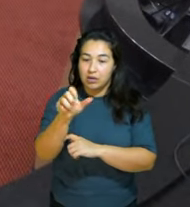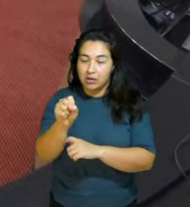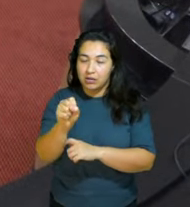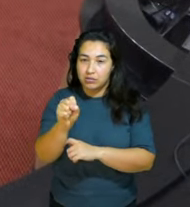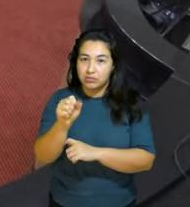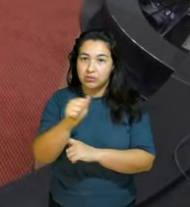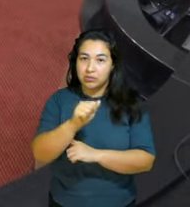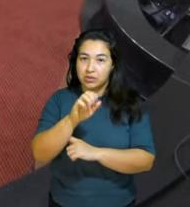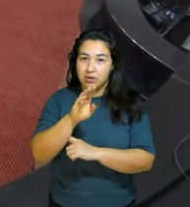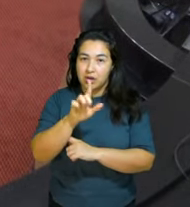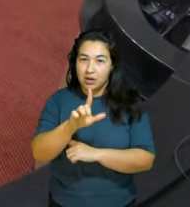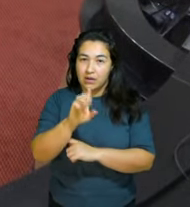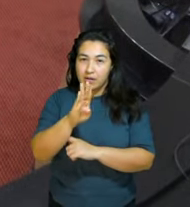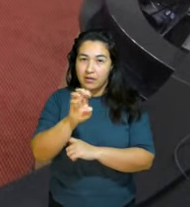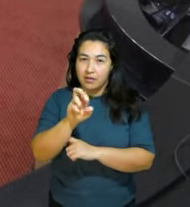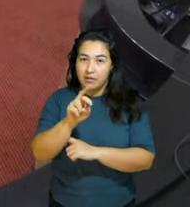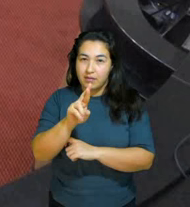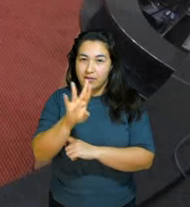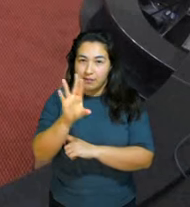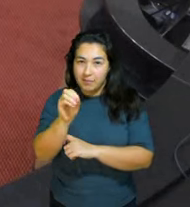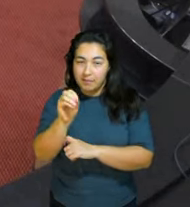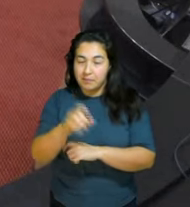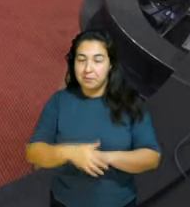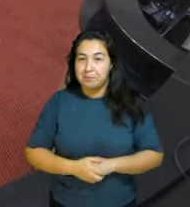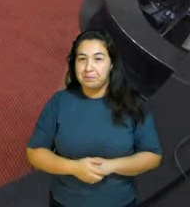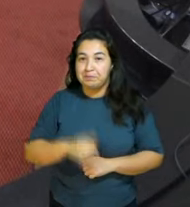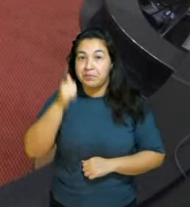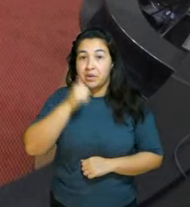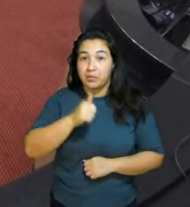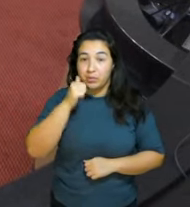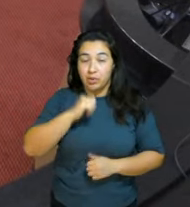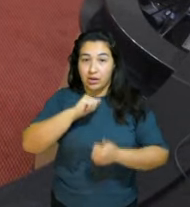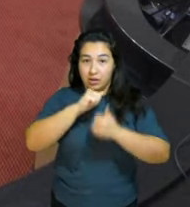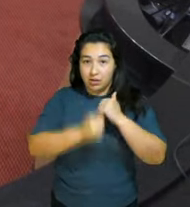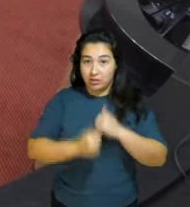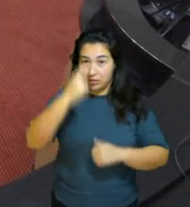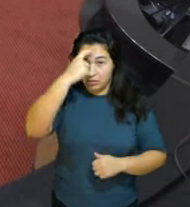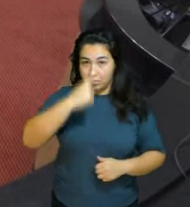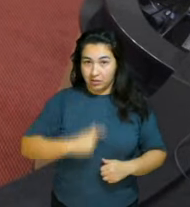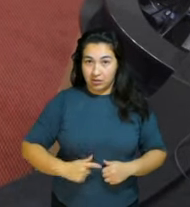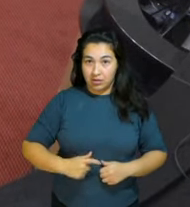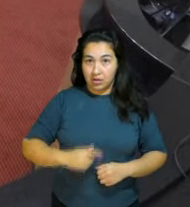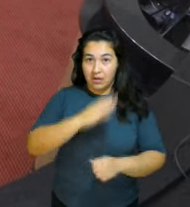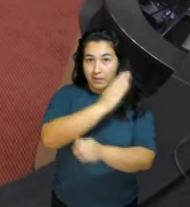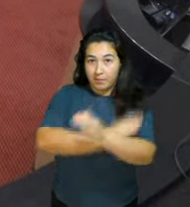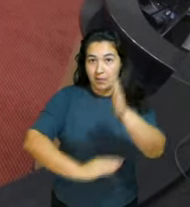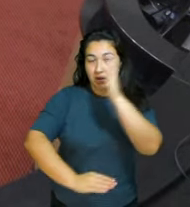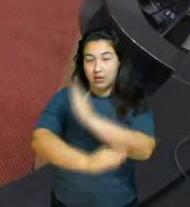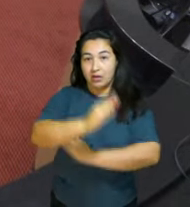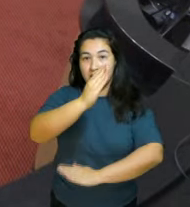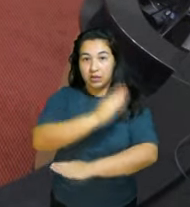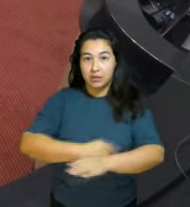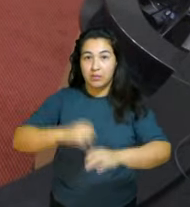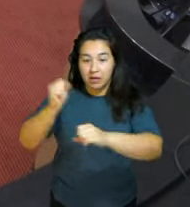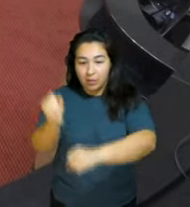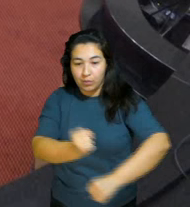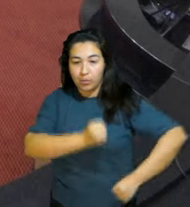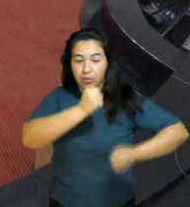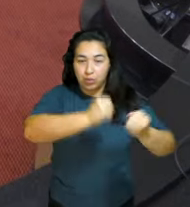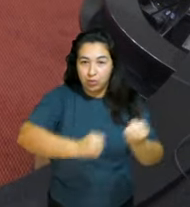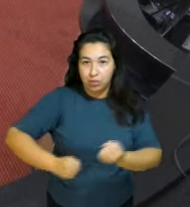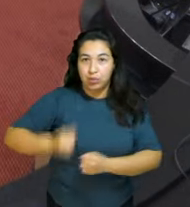Alves Teixeira. A senhora atleta paralímpica da Confederação Brasileira de Remo, Josiane